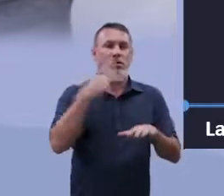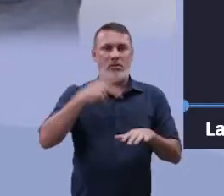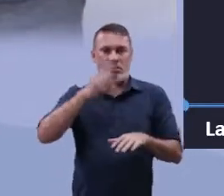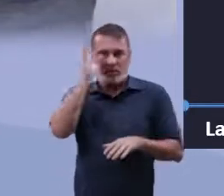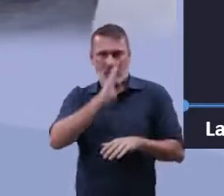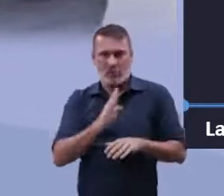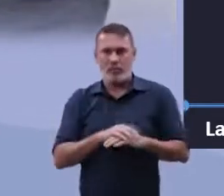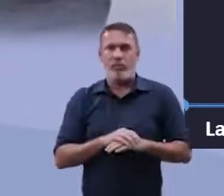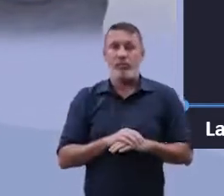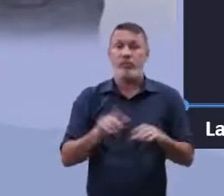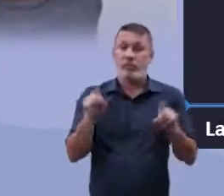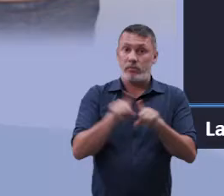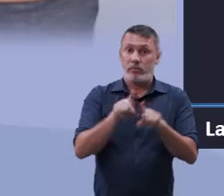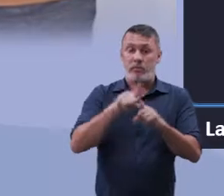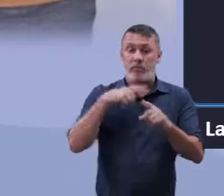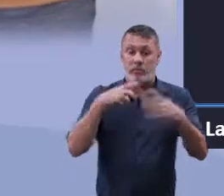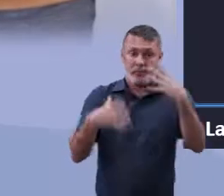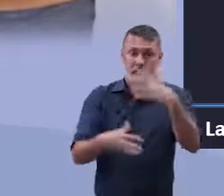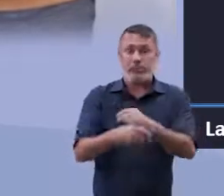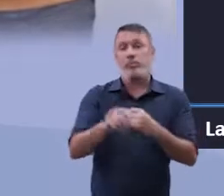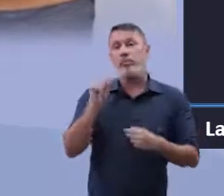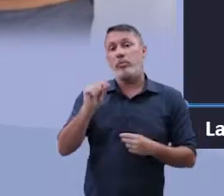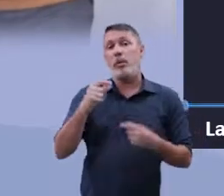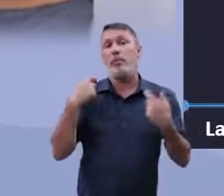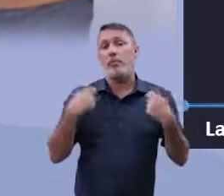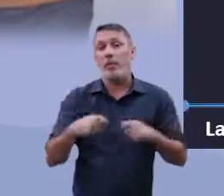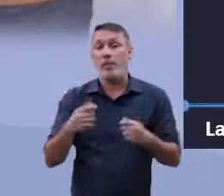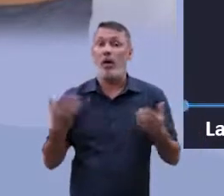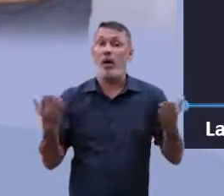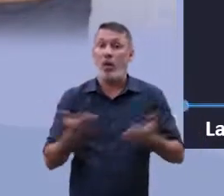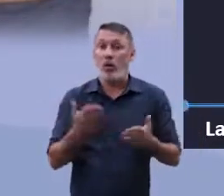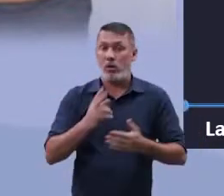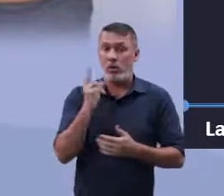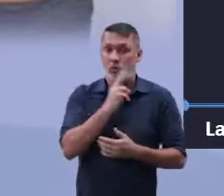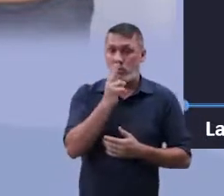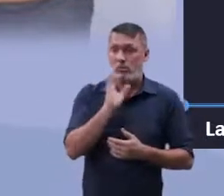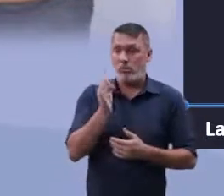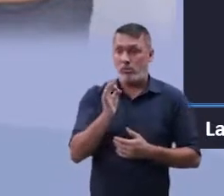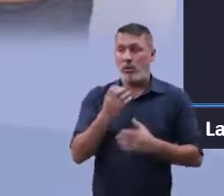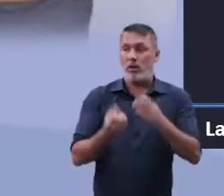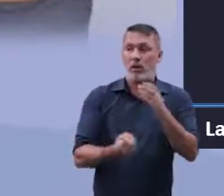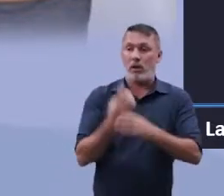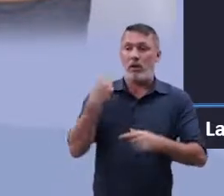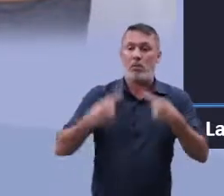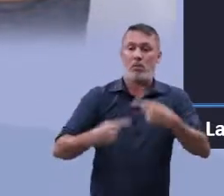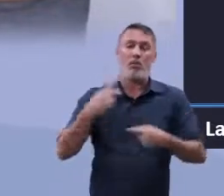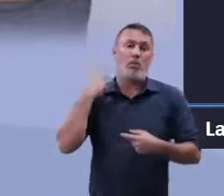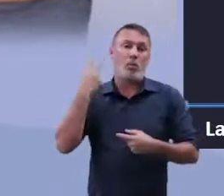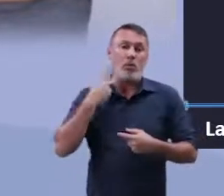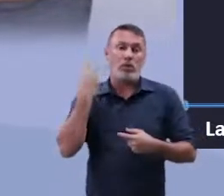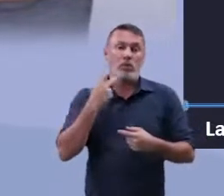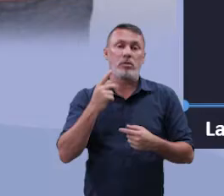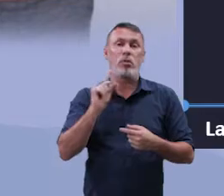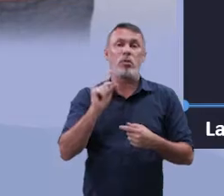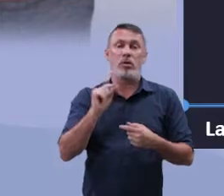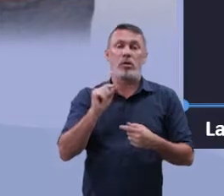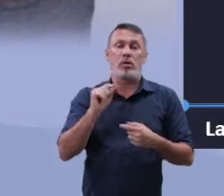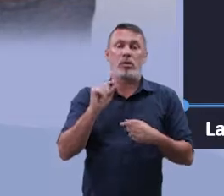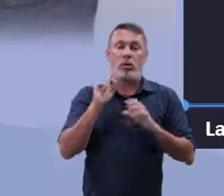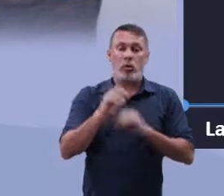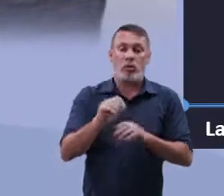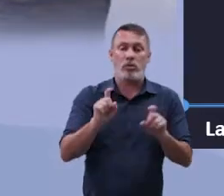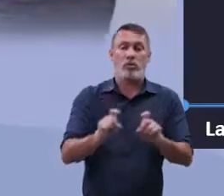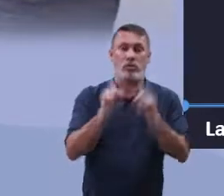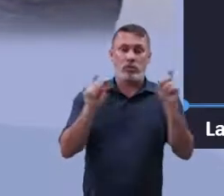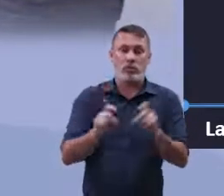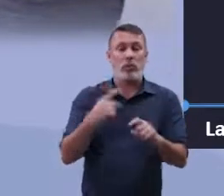digital no Brasil. Falei com vocês que é a necessidade para agora que haja políticas públicas de educação digital. Se